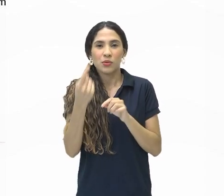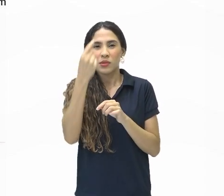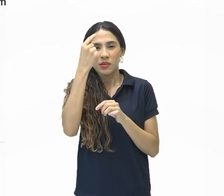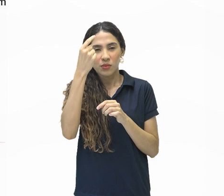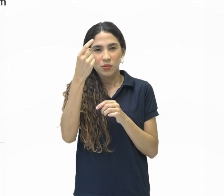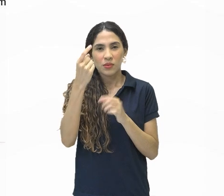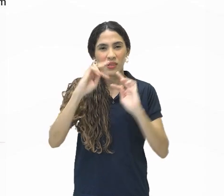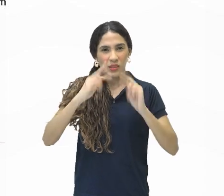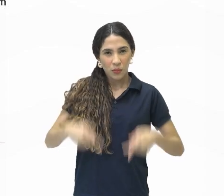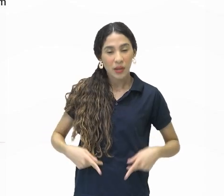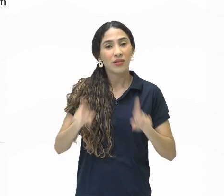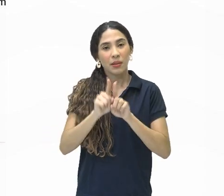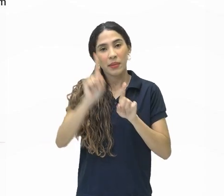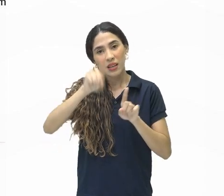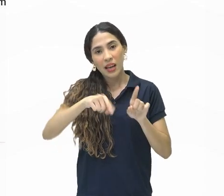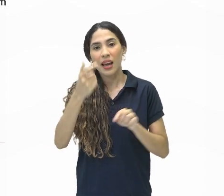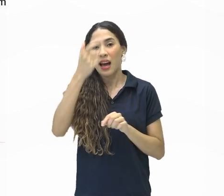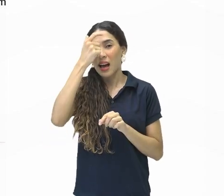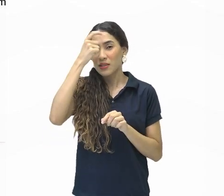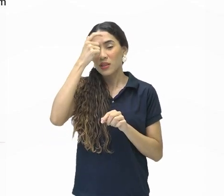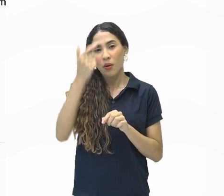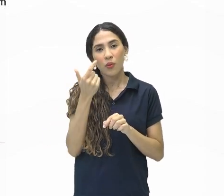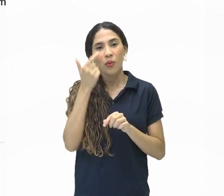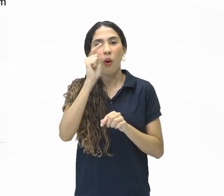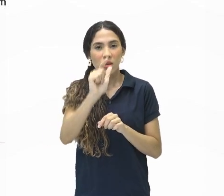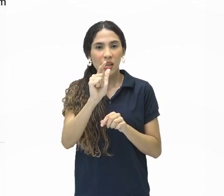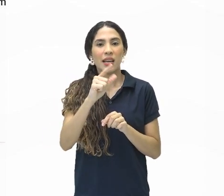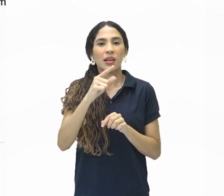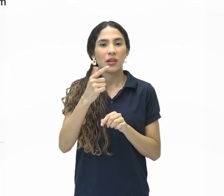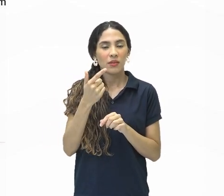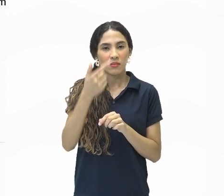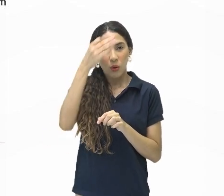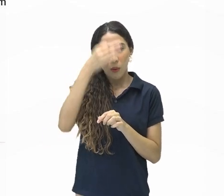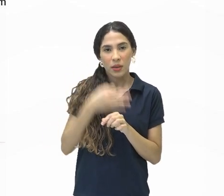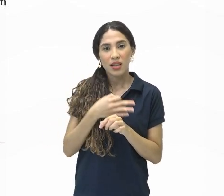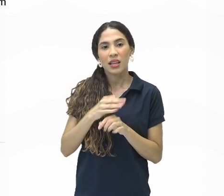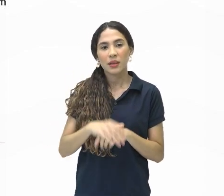ele também é racional. Ele consegue ter essa compreensão.